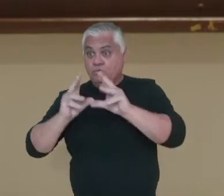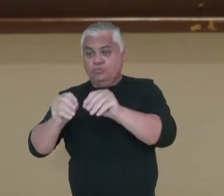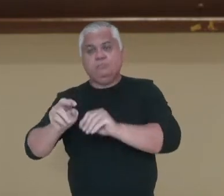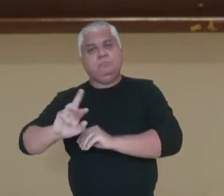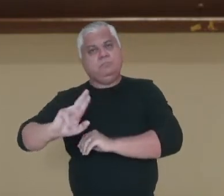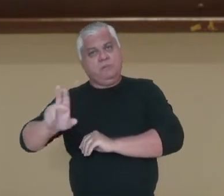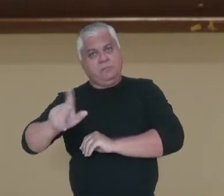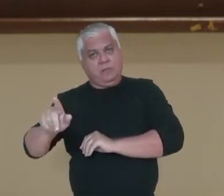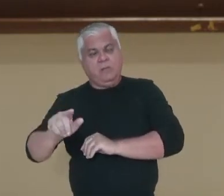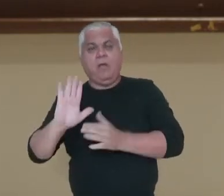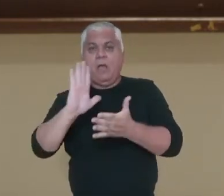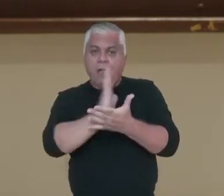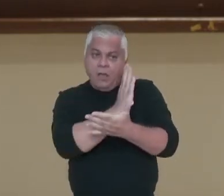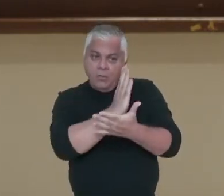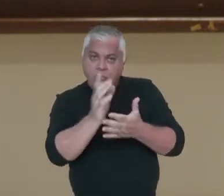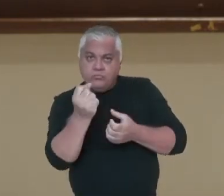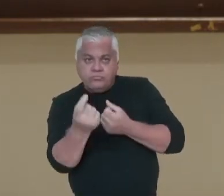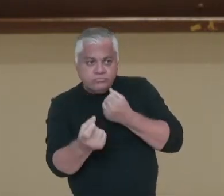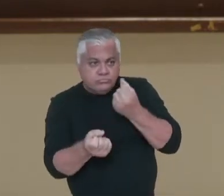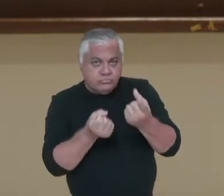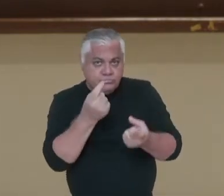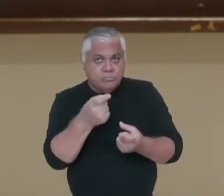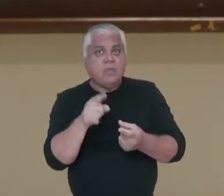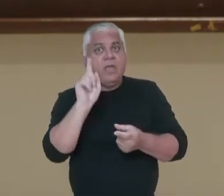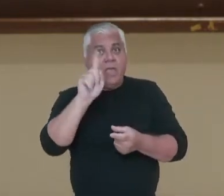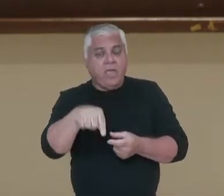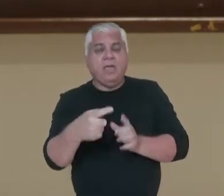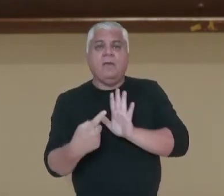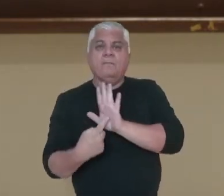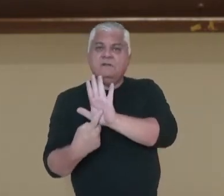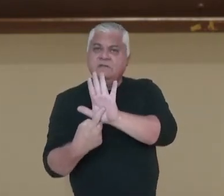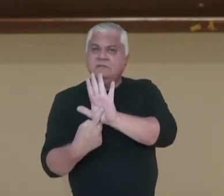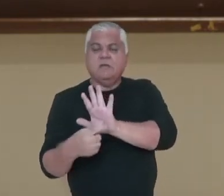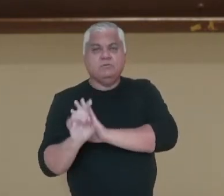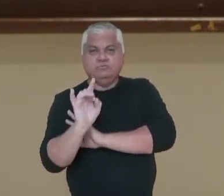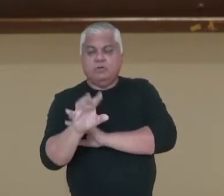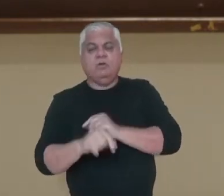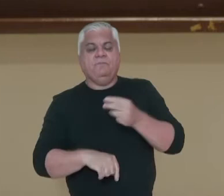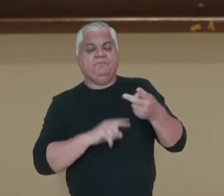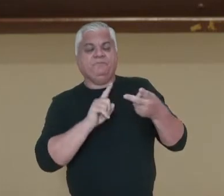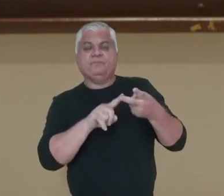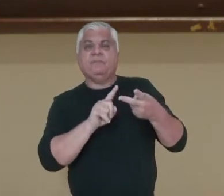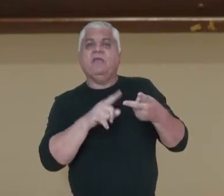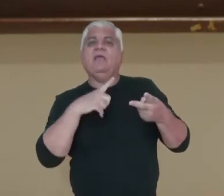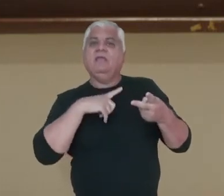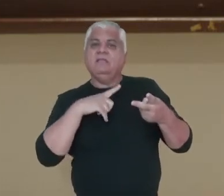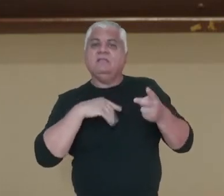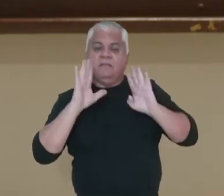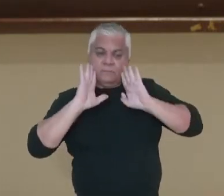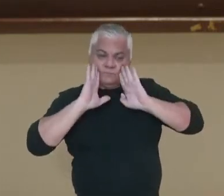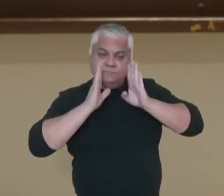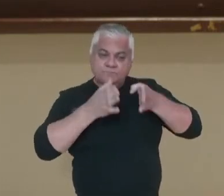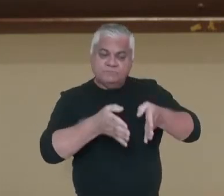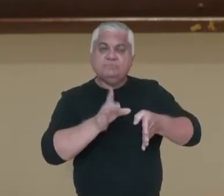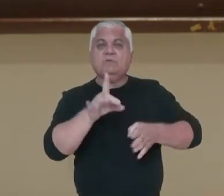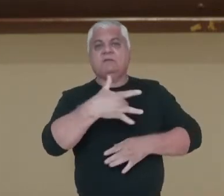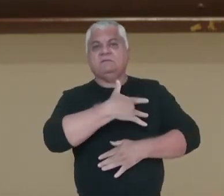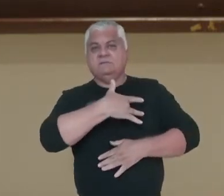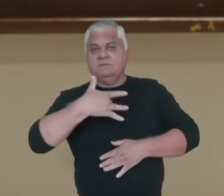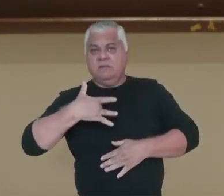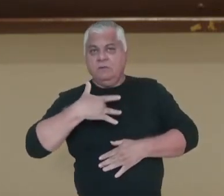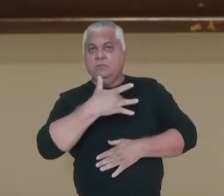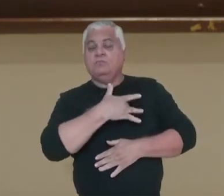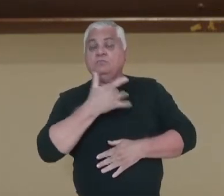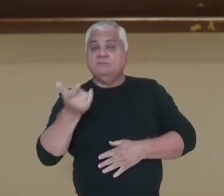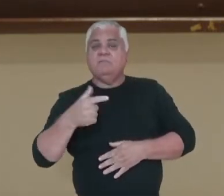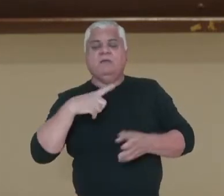ginásticas que são competitivas, algumas têm caráter de apresentação, algumas têm caráter voltado somente para a saúde,